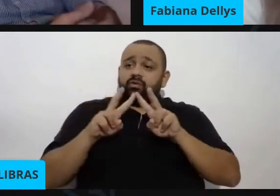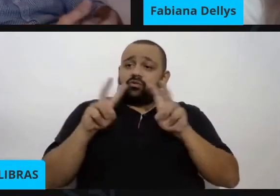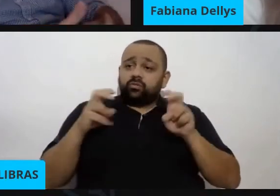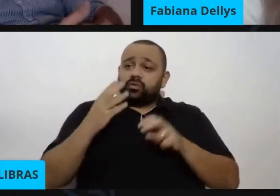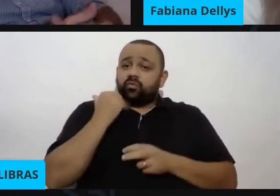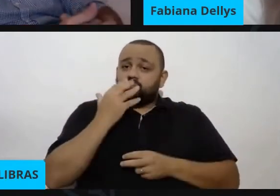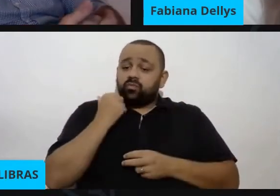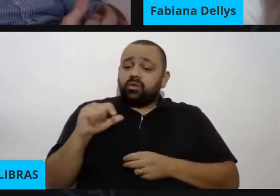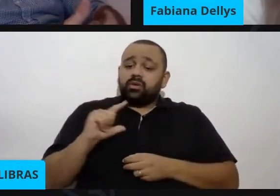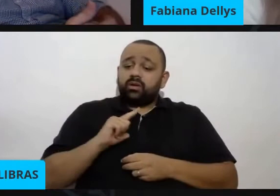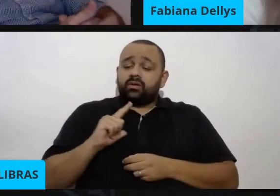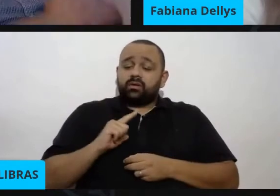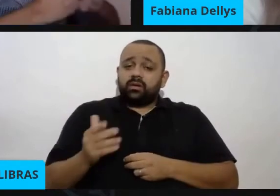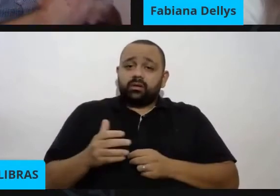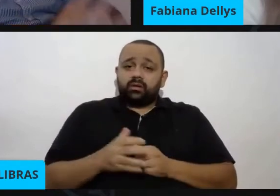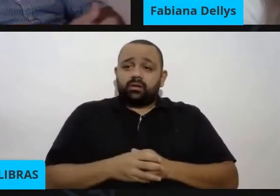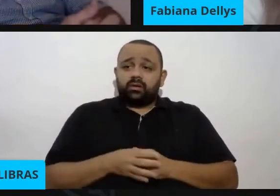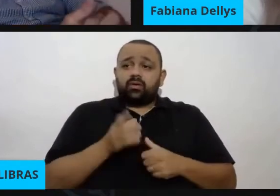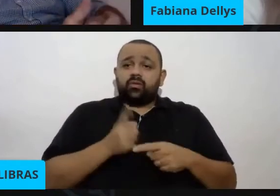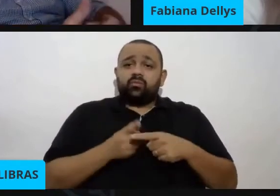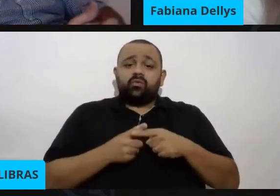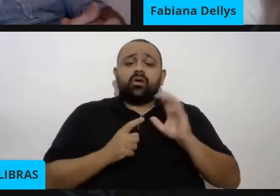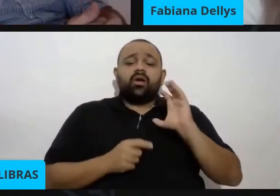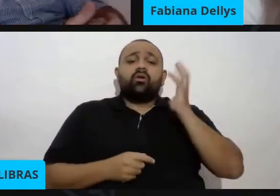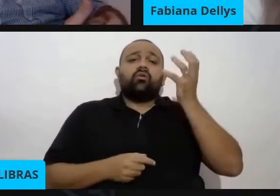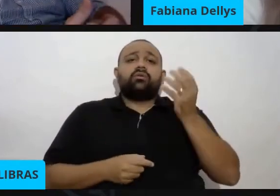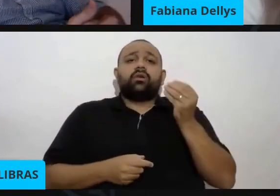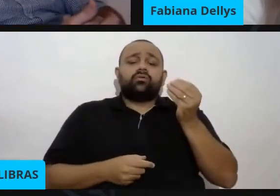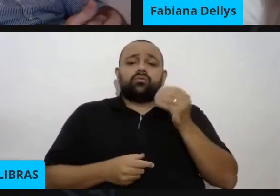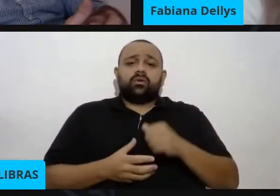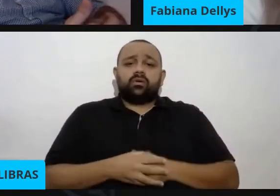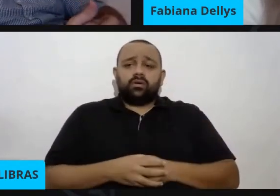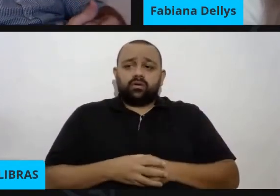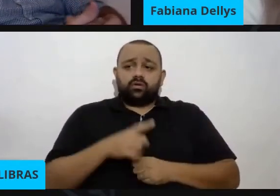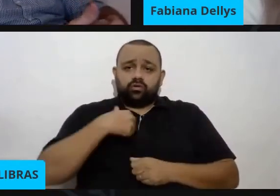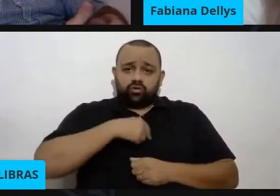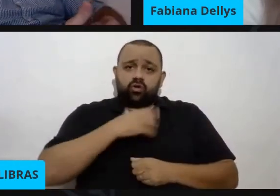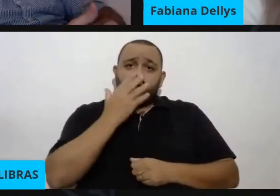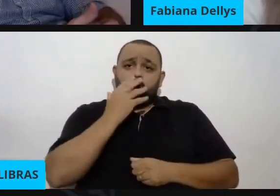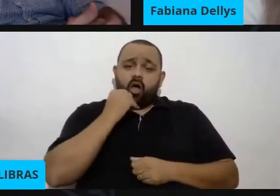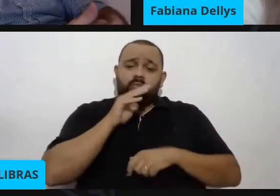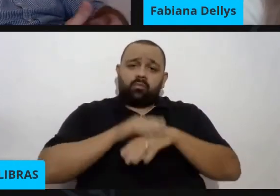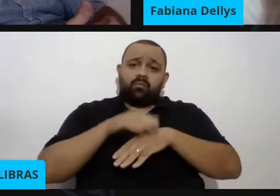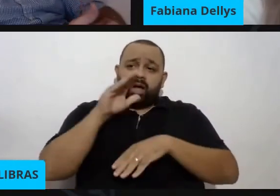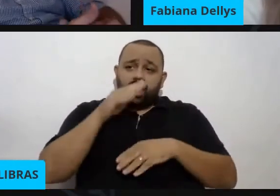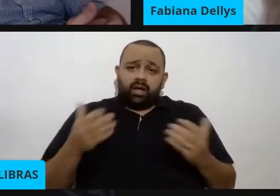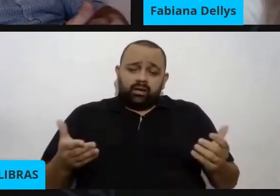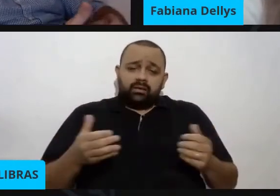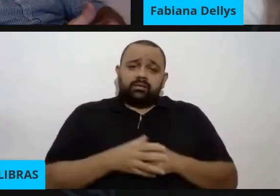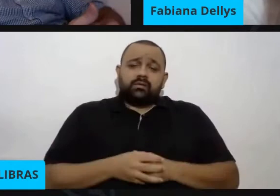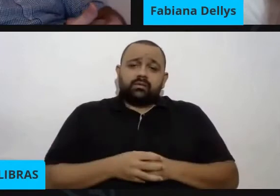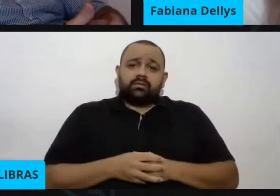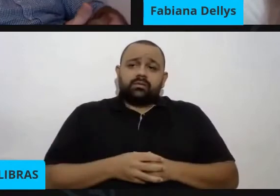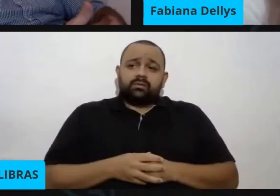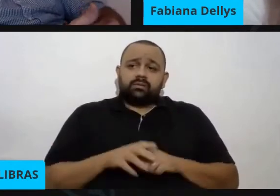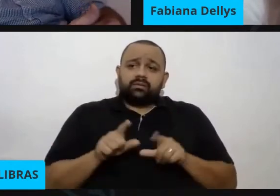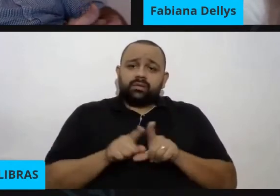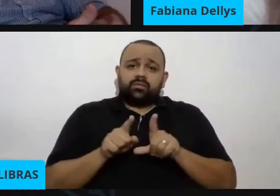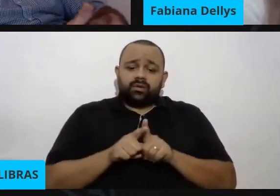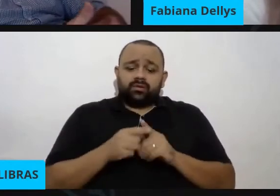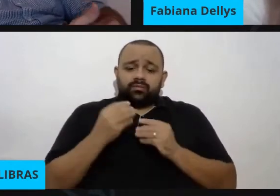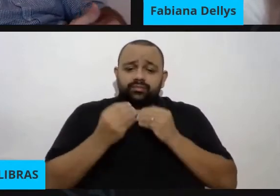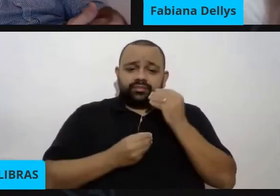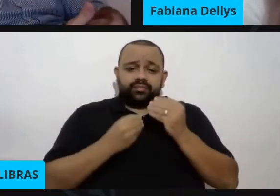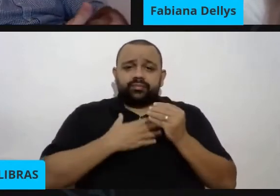alimentação, né? Porque o que está acontecendo, né? A gente está comendo mais, a alimentação é uma grata forma